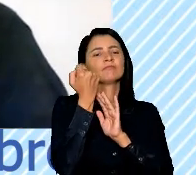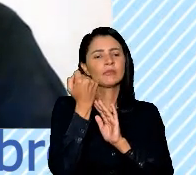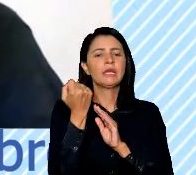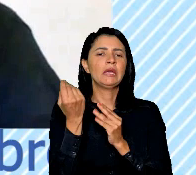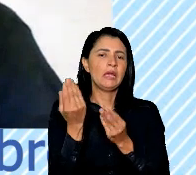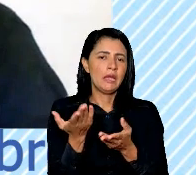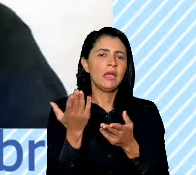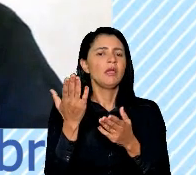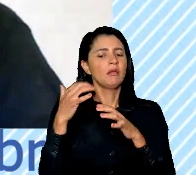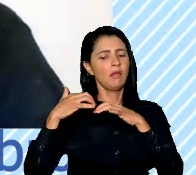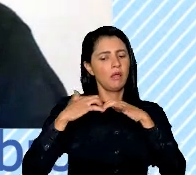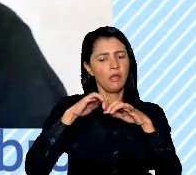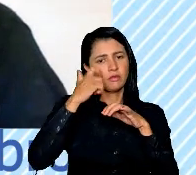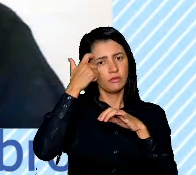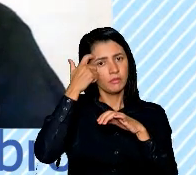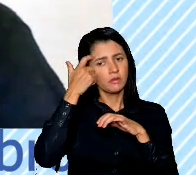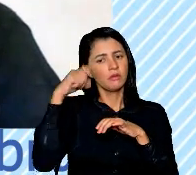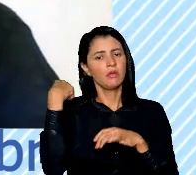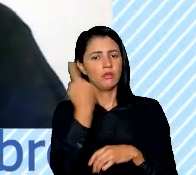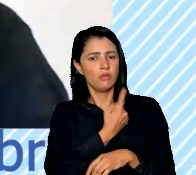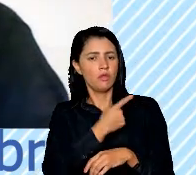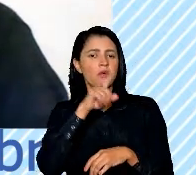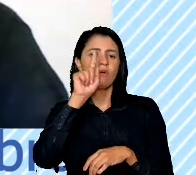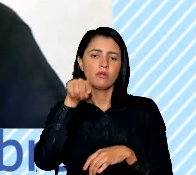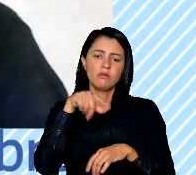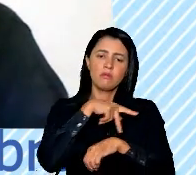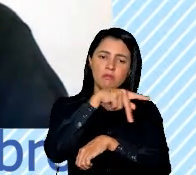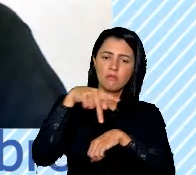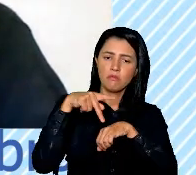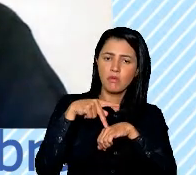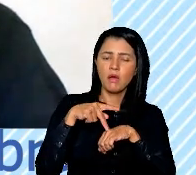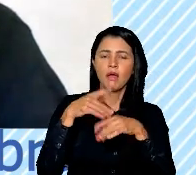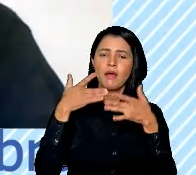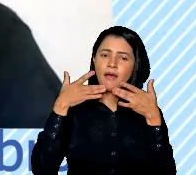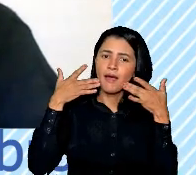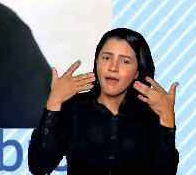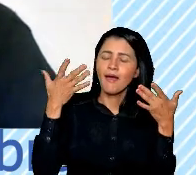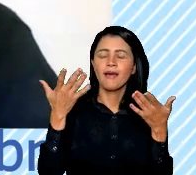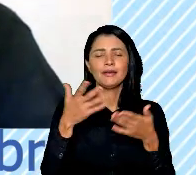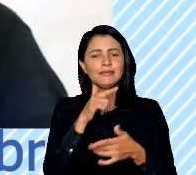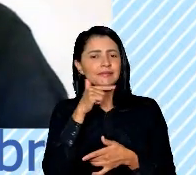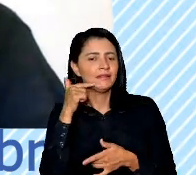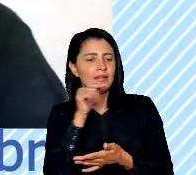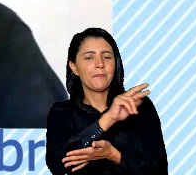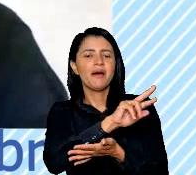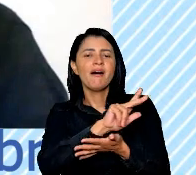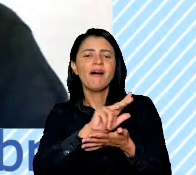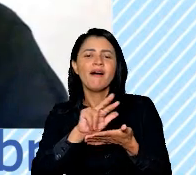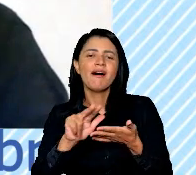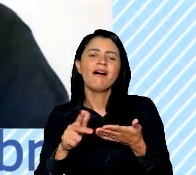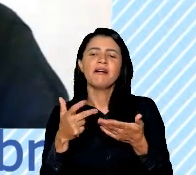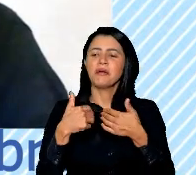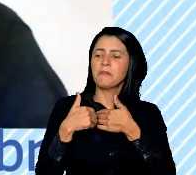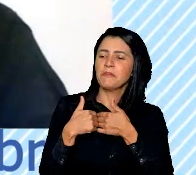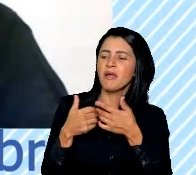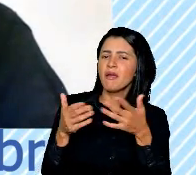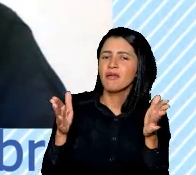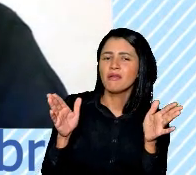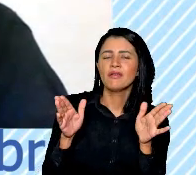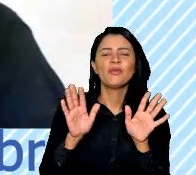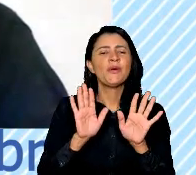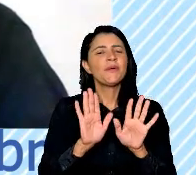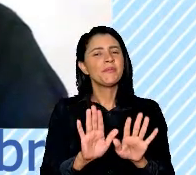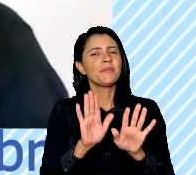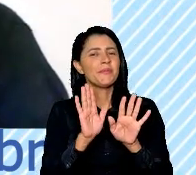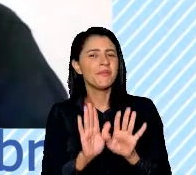a reflexão, porque nós somos um país muito simpático, a diversidade, muito aberto, né?